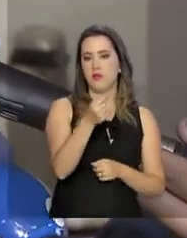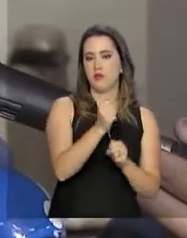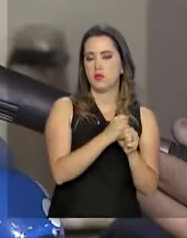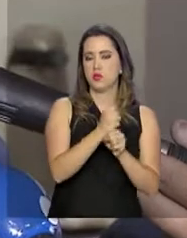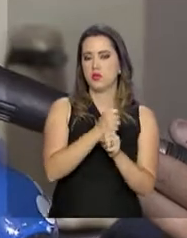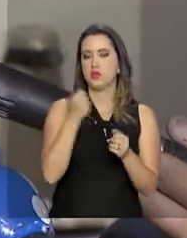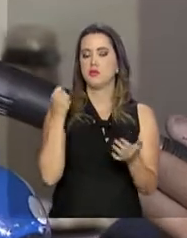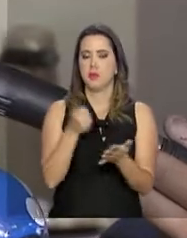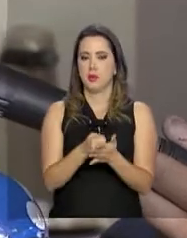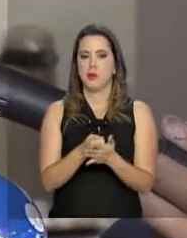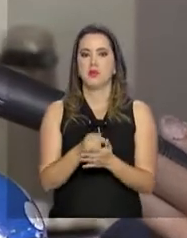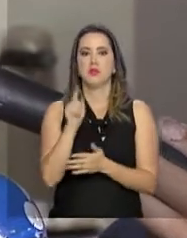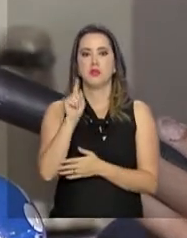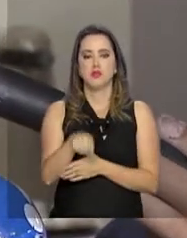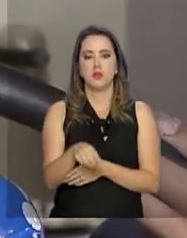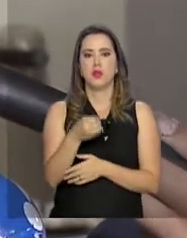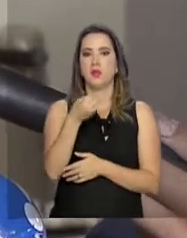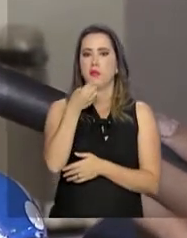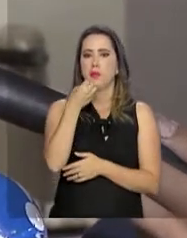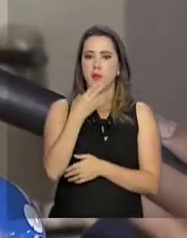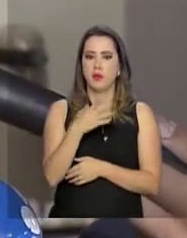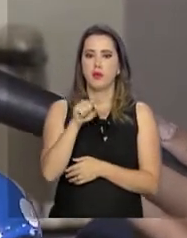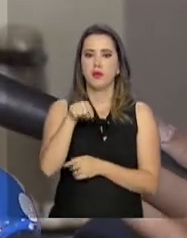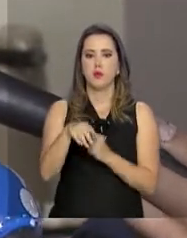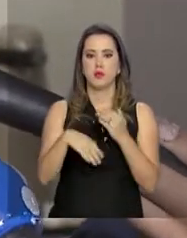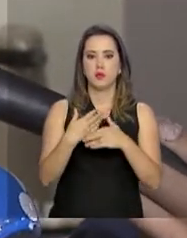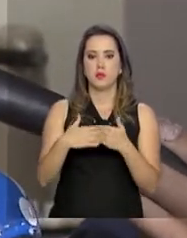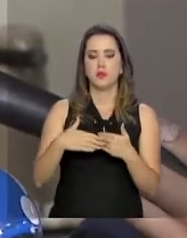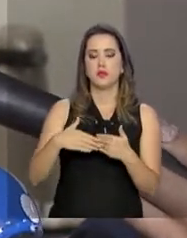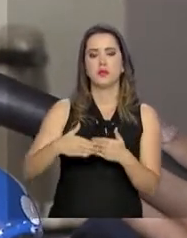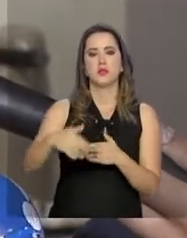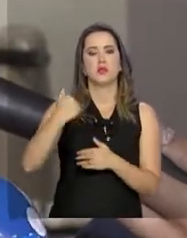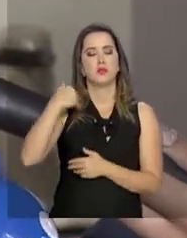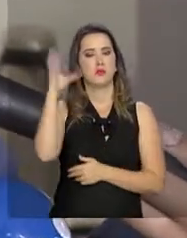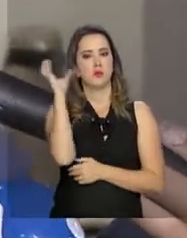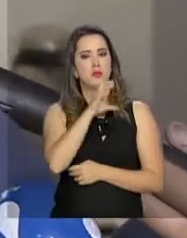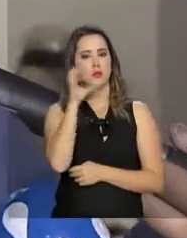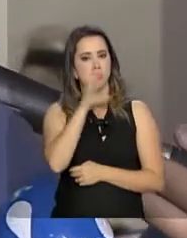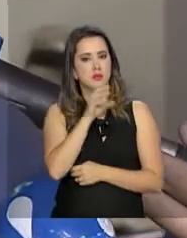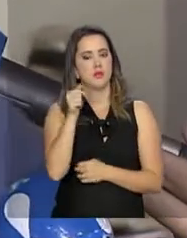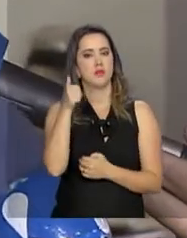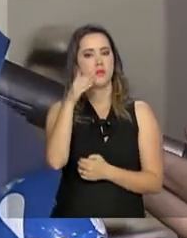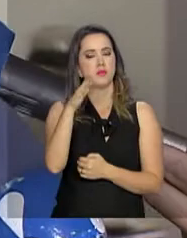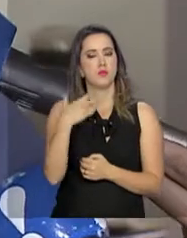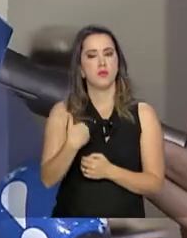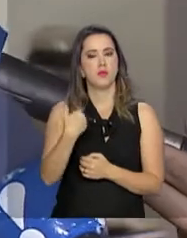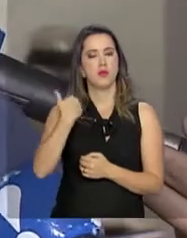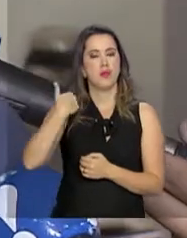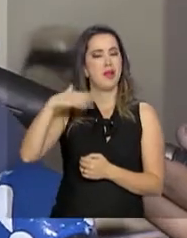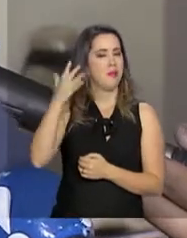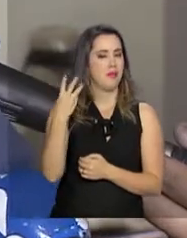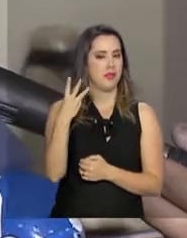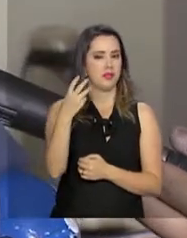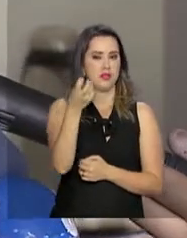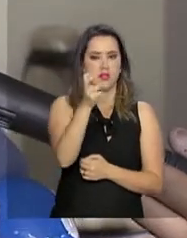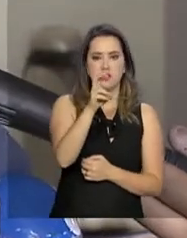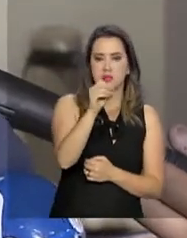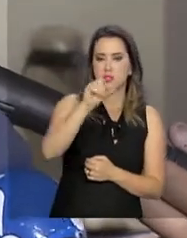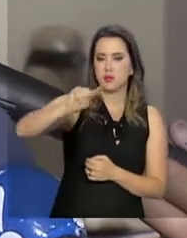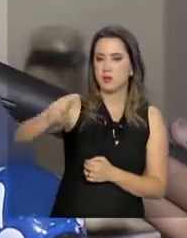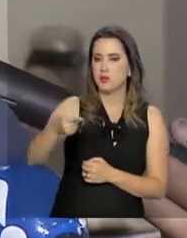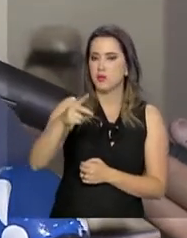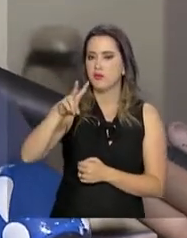acho que ele digamos assim um ovo de colombo pra você destravar a necessidade que nós temos e suprir as 350 mil vagas